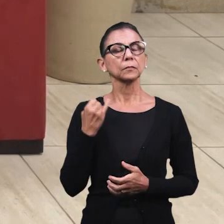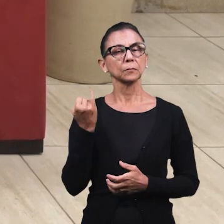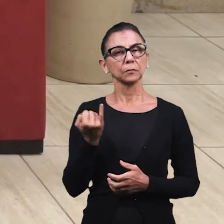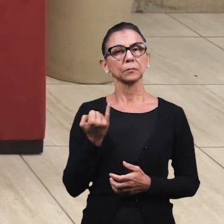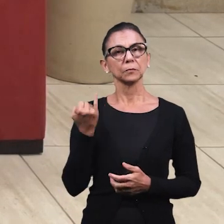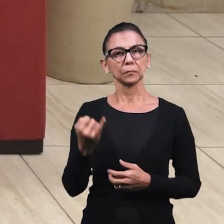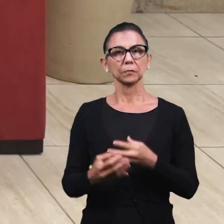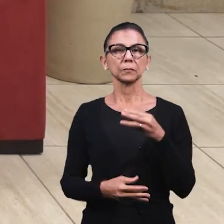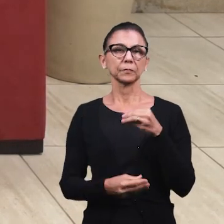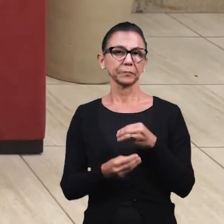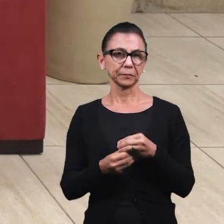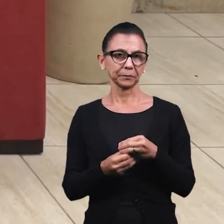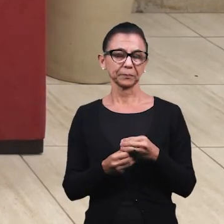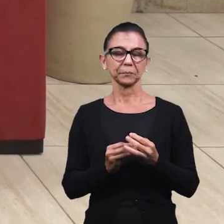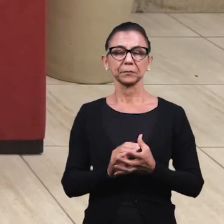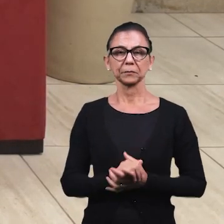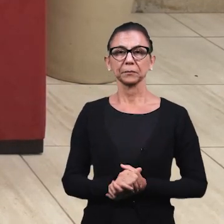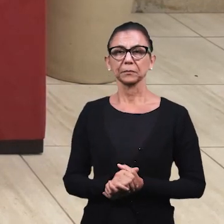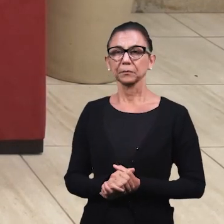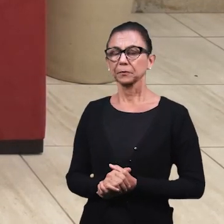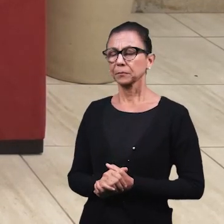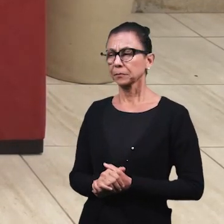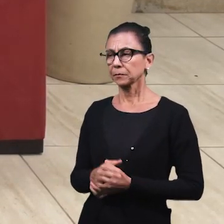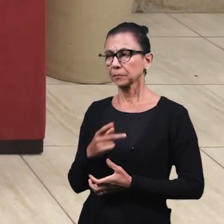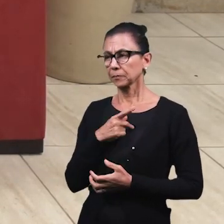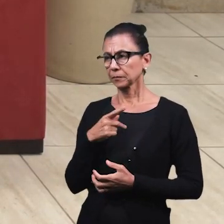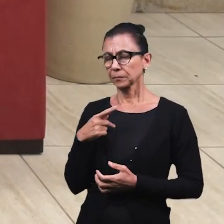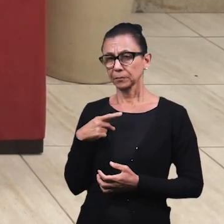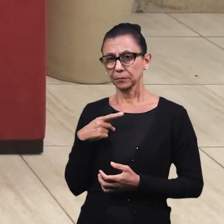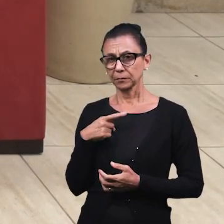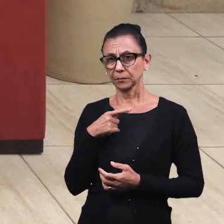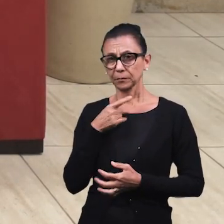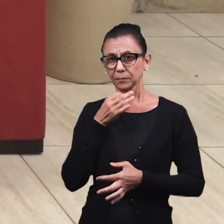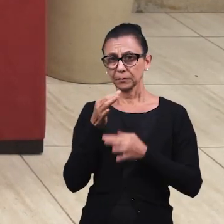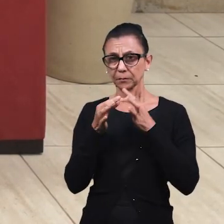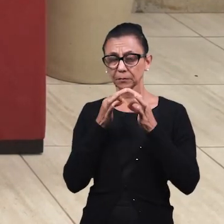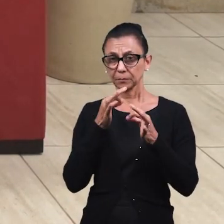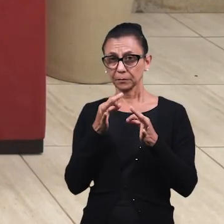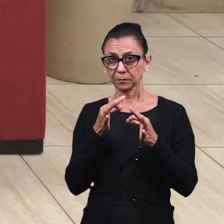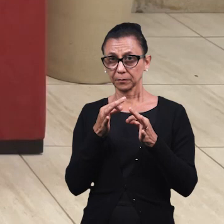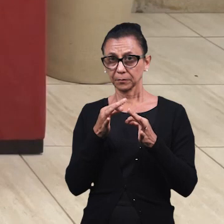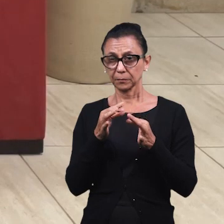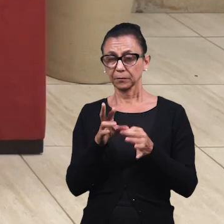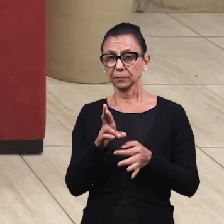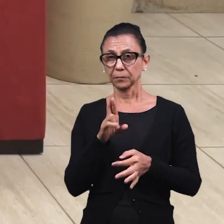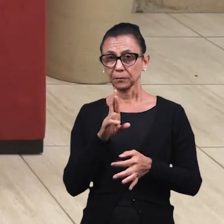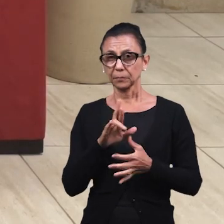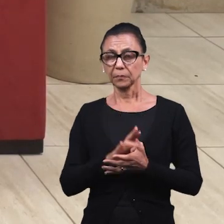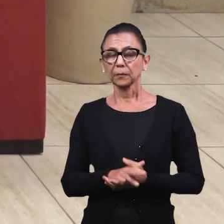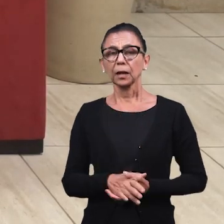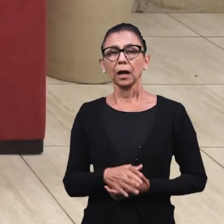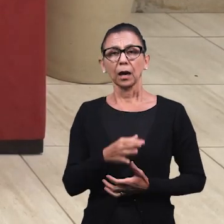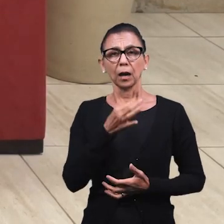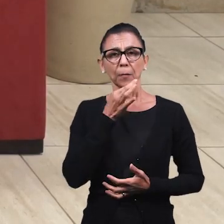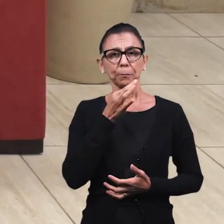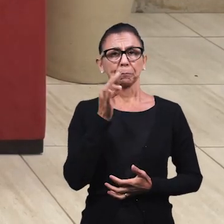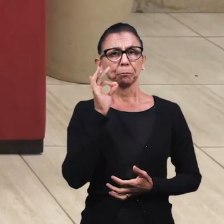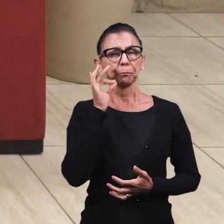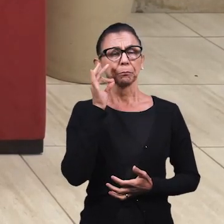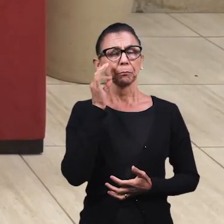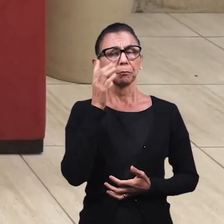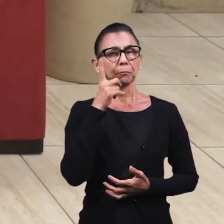algum conteúdo. Pastor Michel, gostaria de comentar então algumas das respostas? Eu achei muito